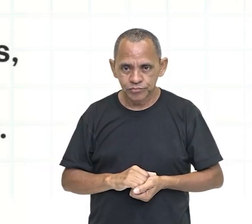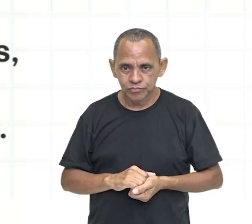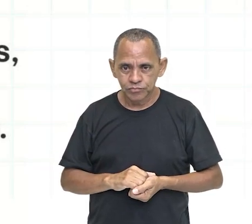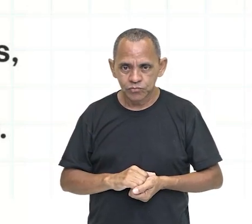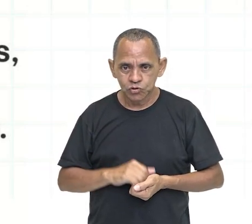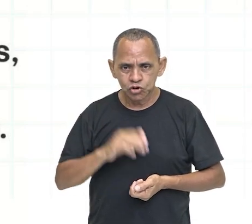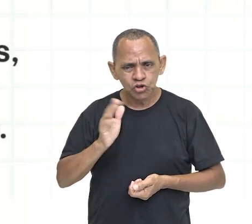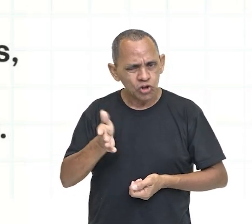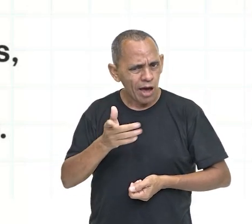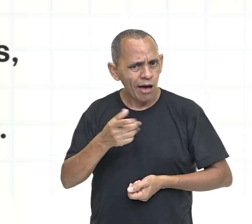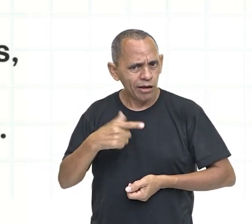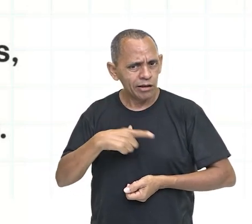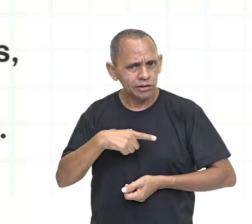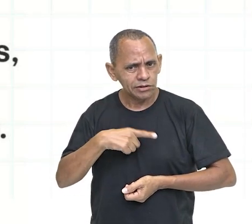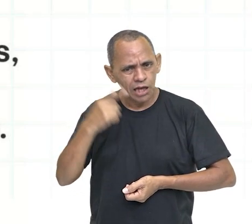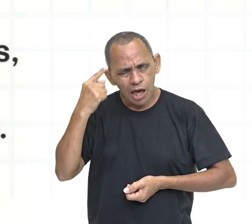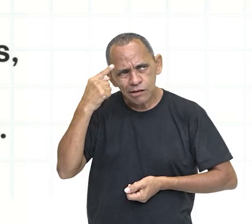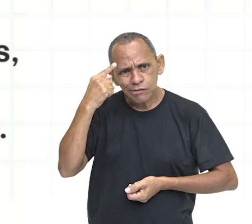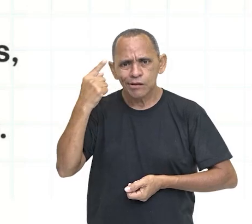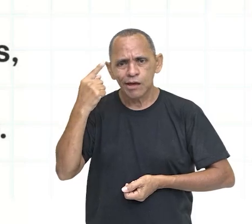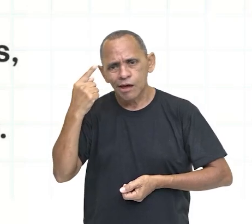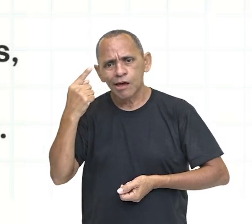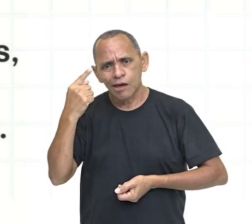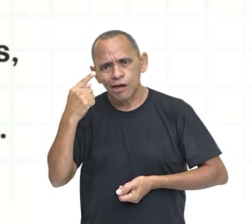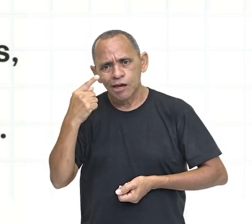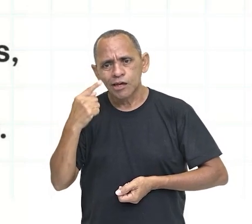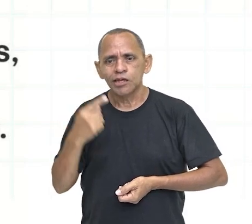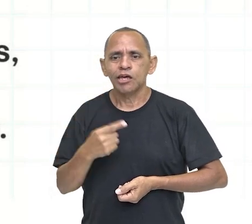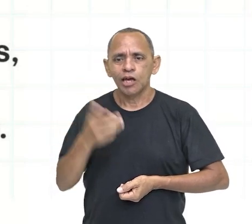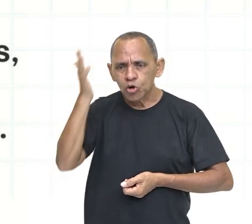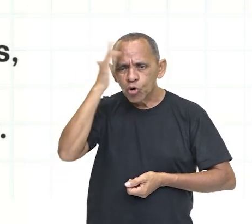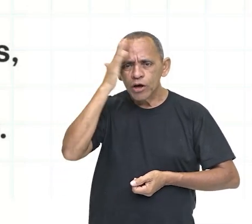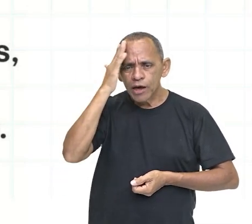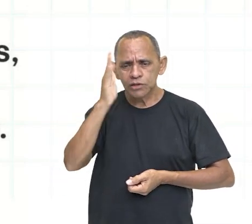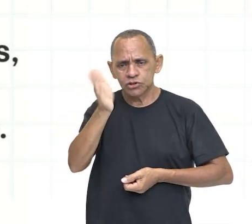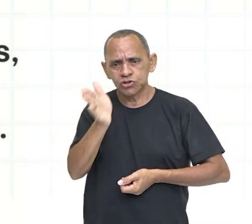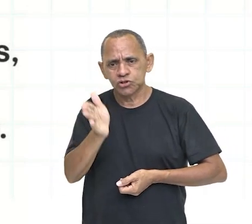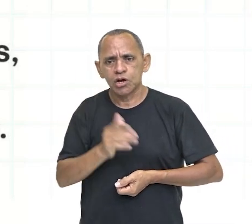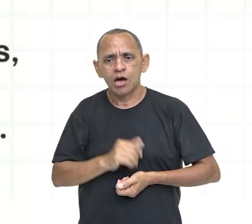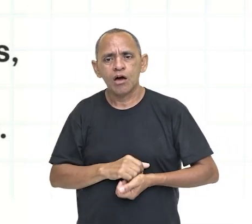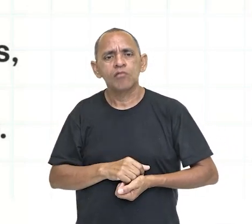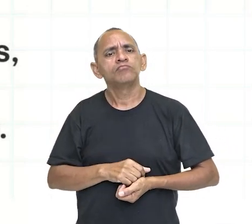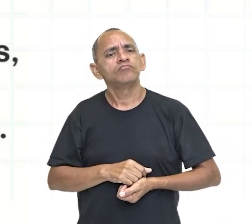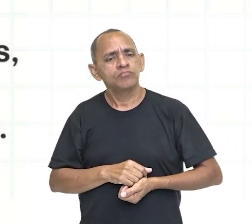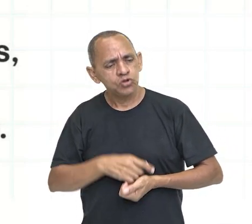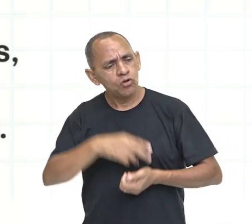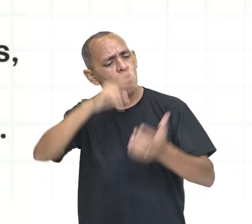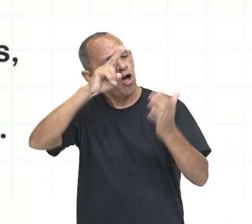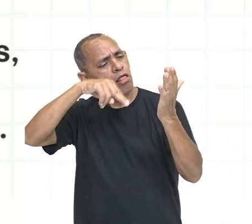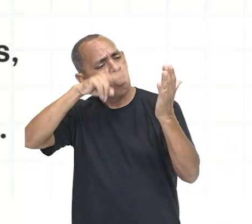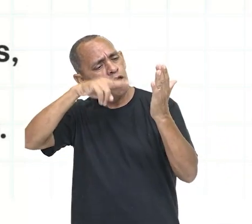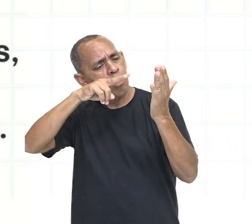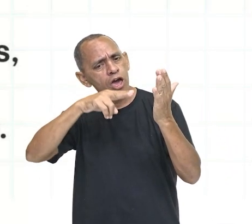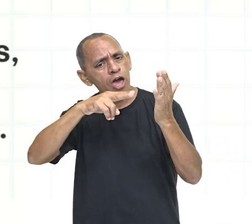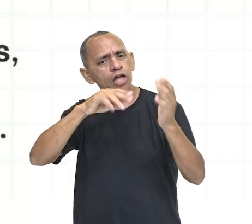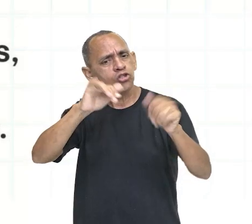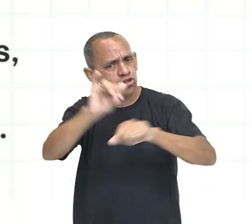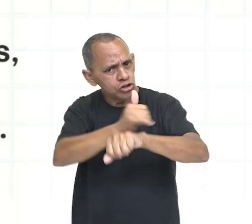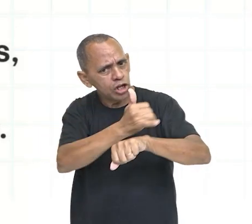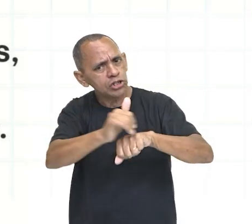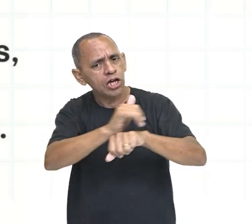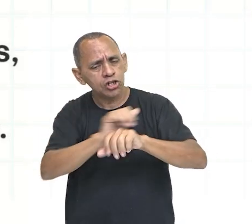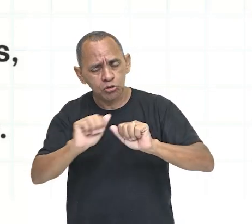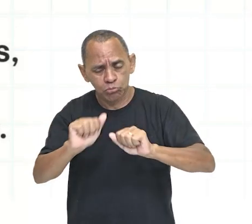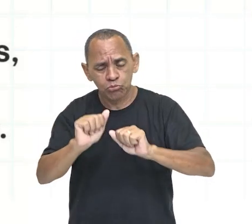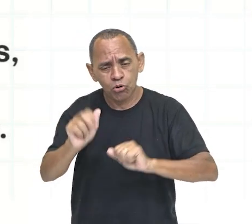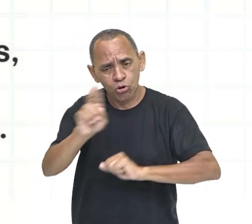Você pode também colocar as palavras que você já conhece, então tá valendo também, certo? É uma estratégia que você também pode utilizar, as palavras que você já